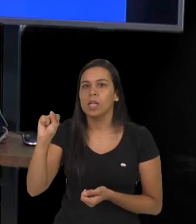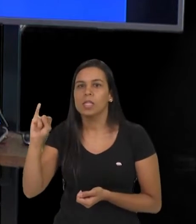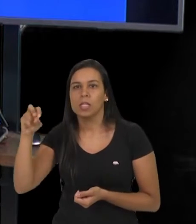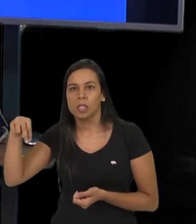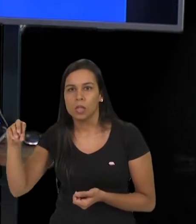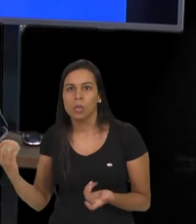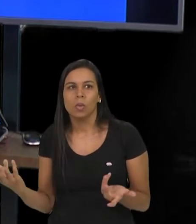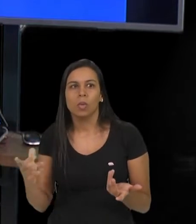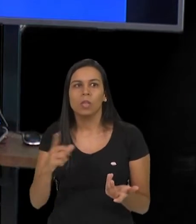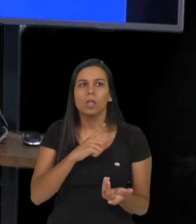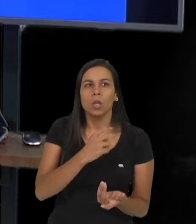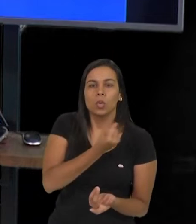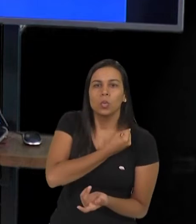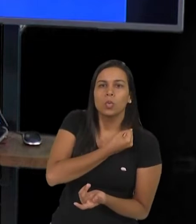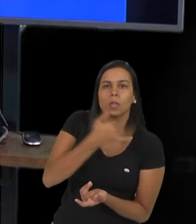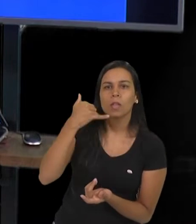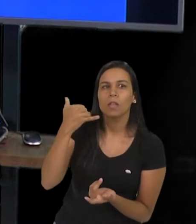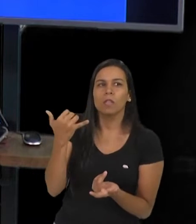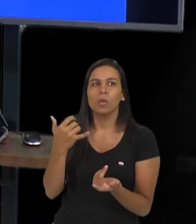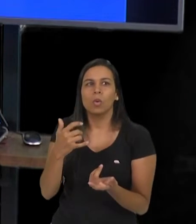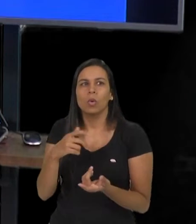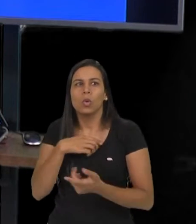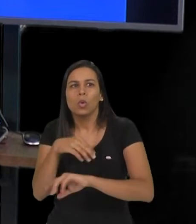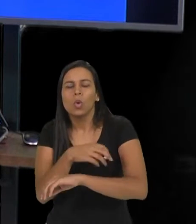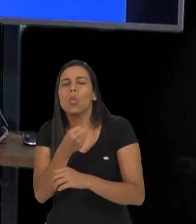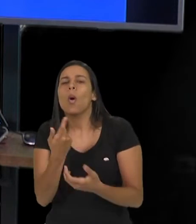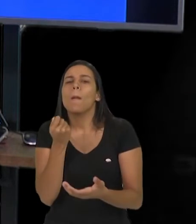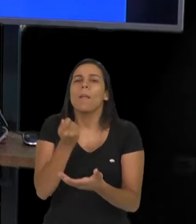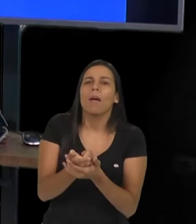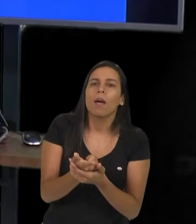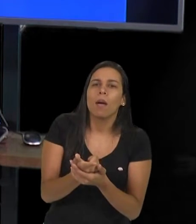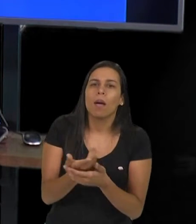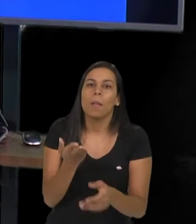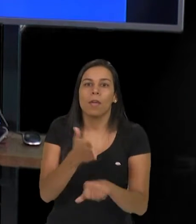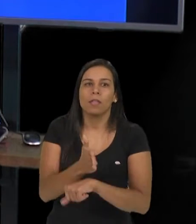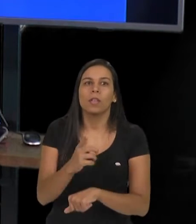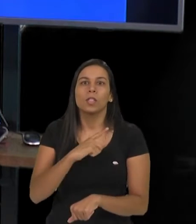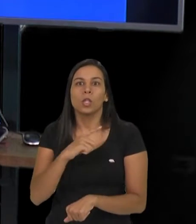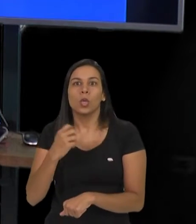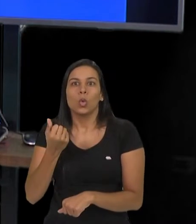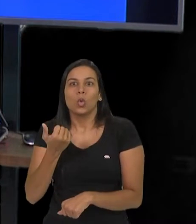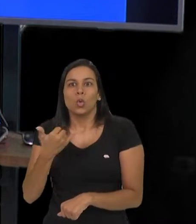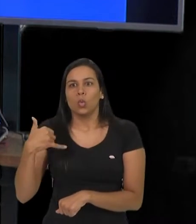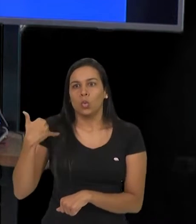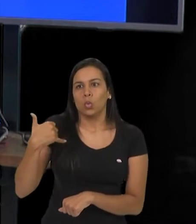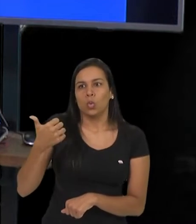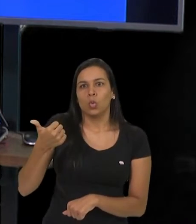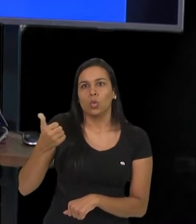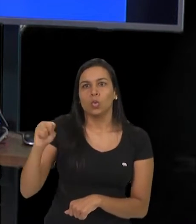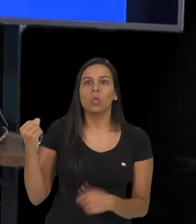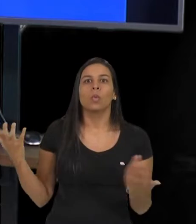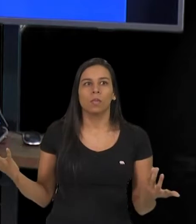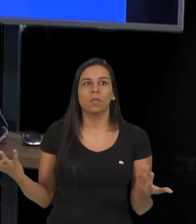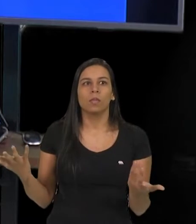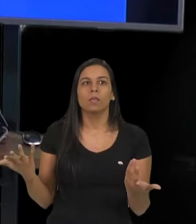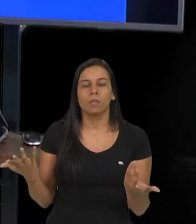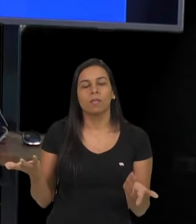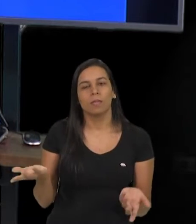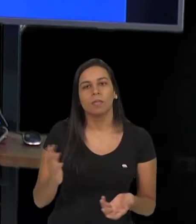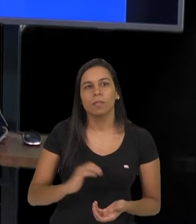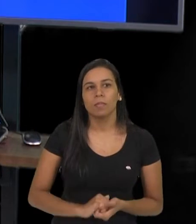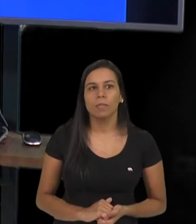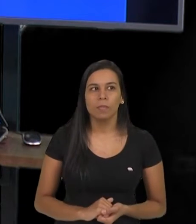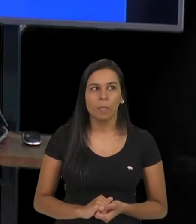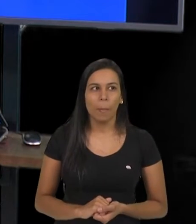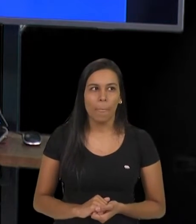com esse telefone, a entrada custa tanto, funciona e tem um 18. Universalmente esse número aí remete a gente à idade, né?